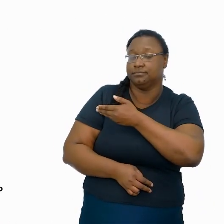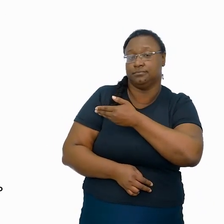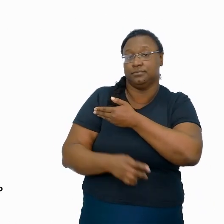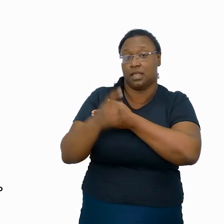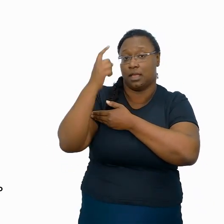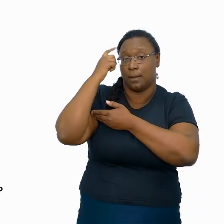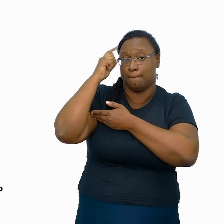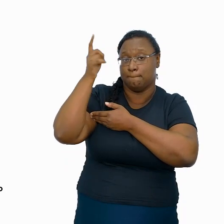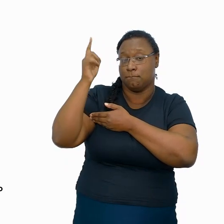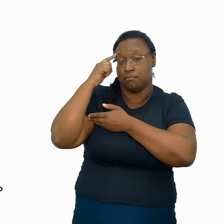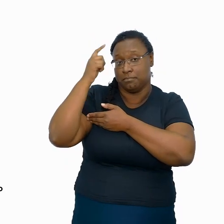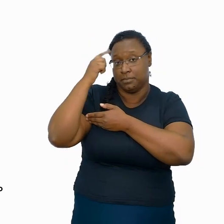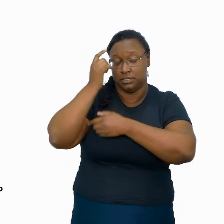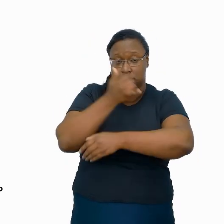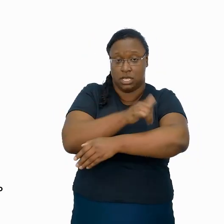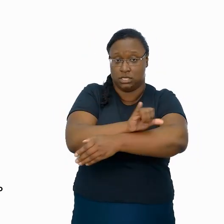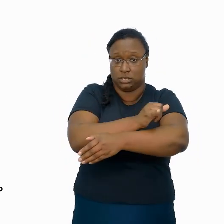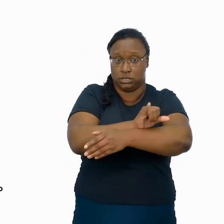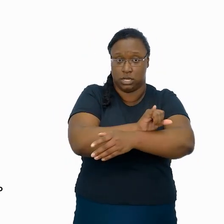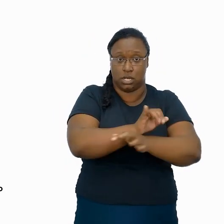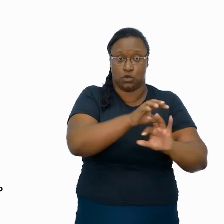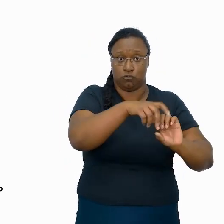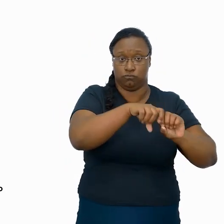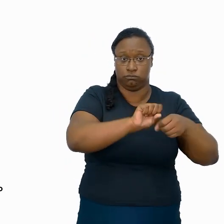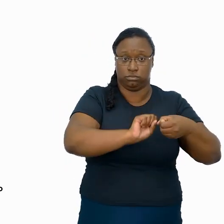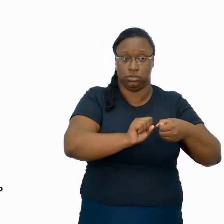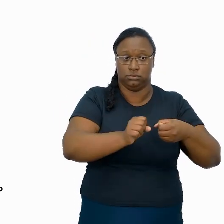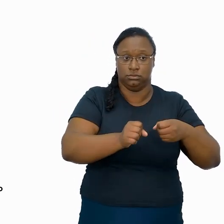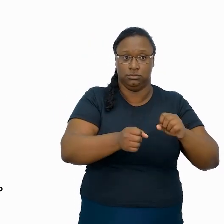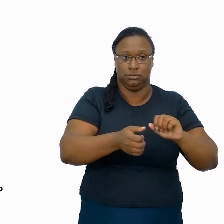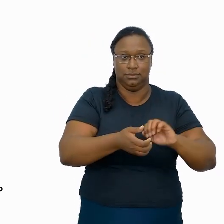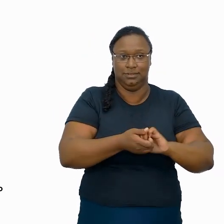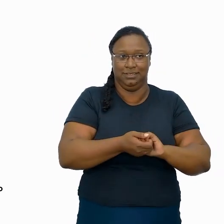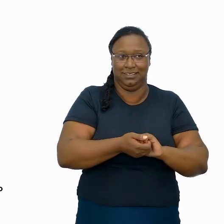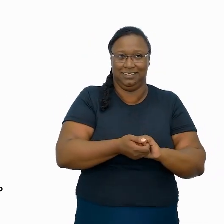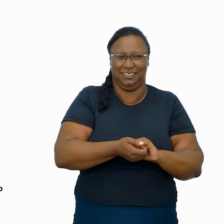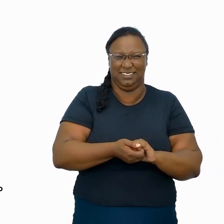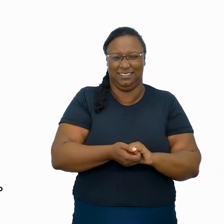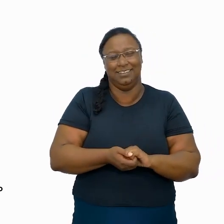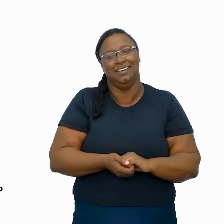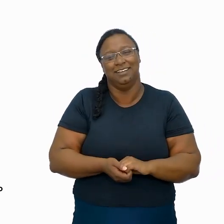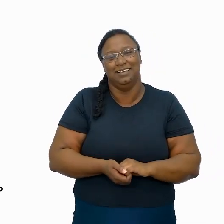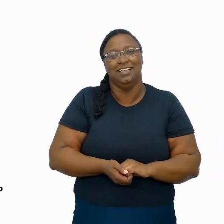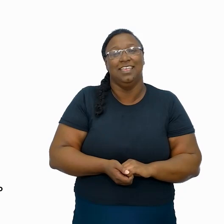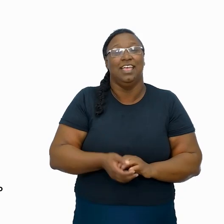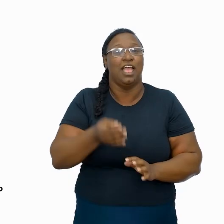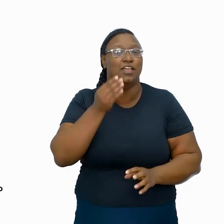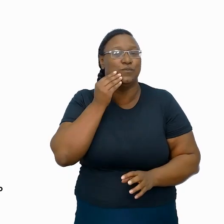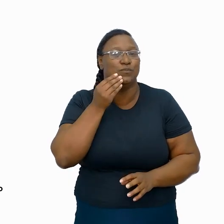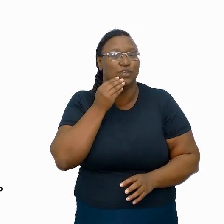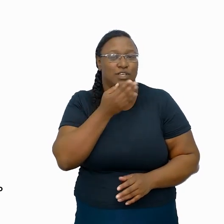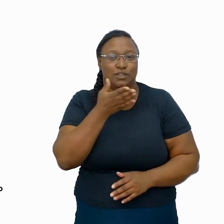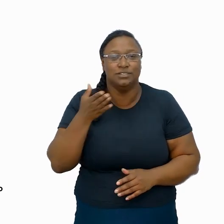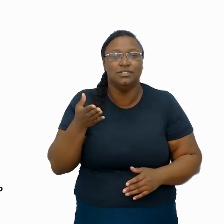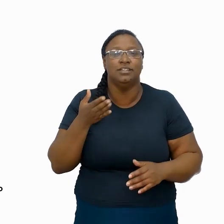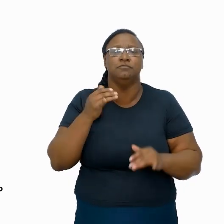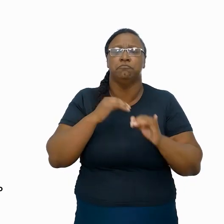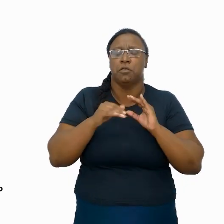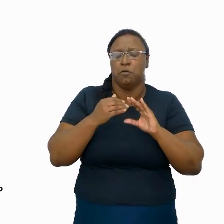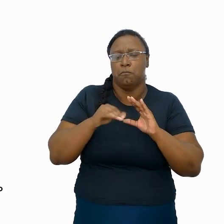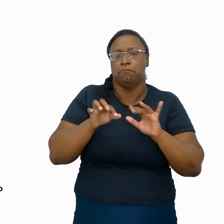pensar estratégias aqui para a formação. Então, é muito interessante você deixar suas sugestões